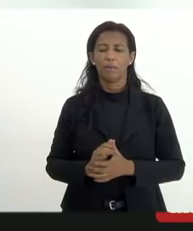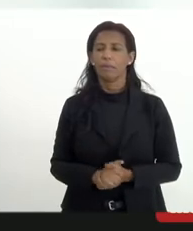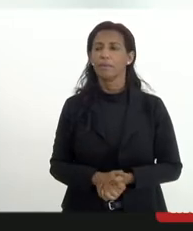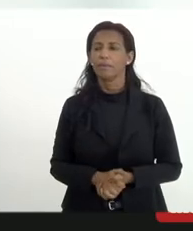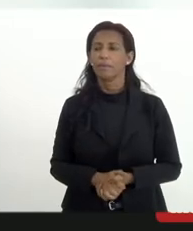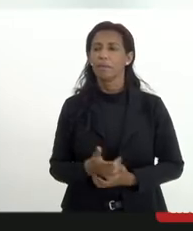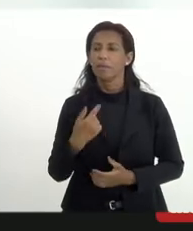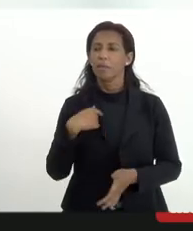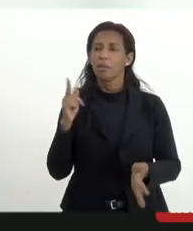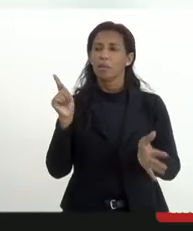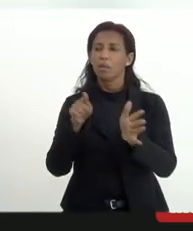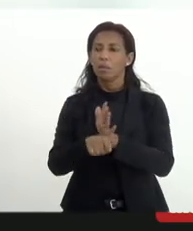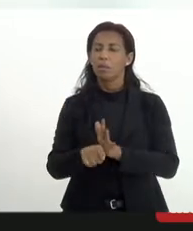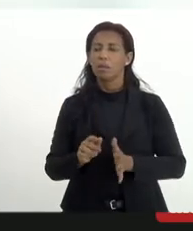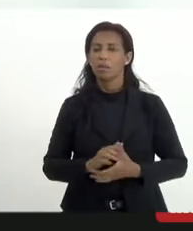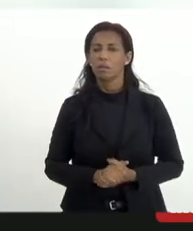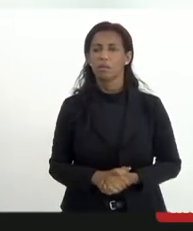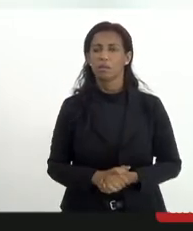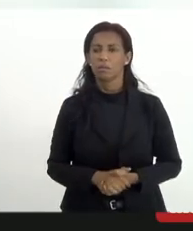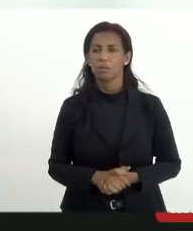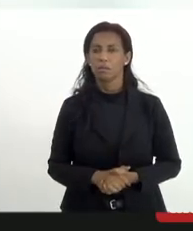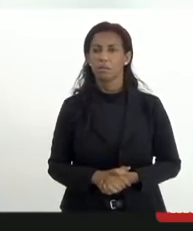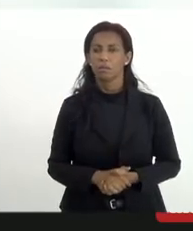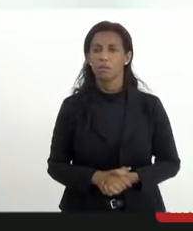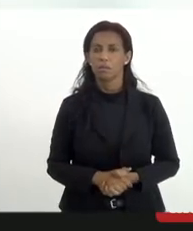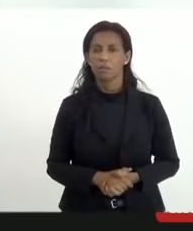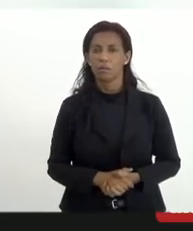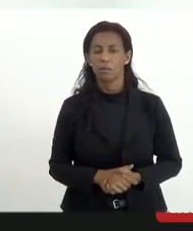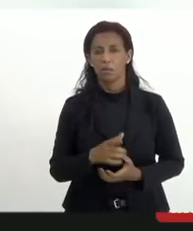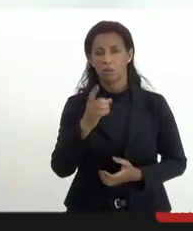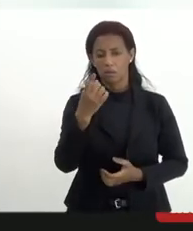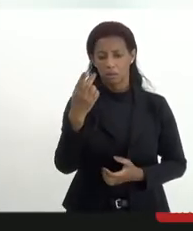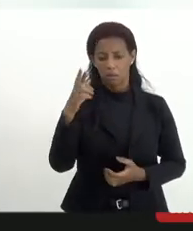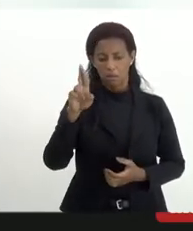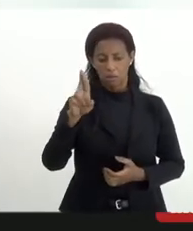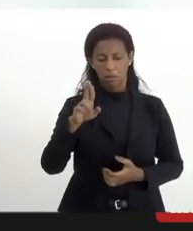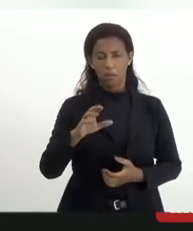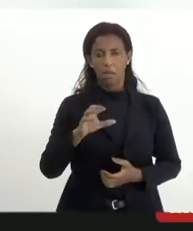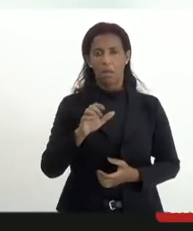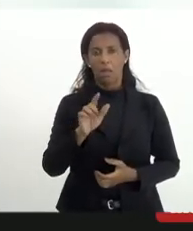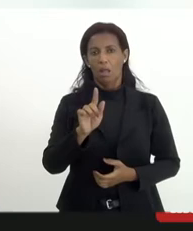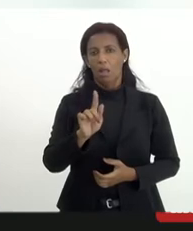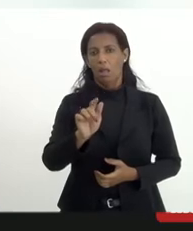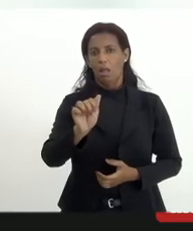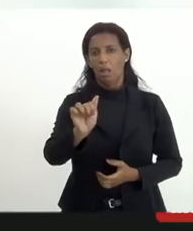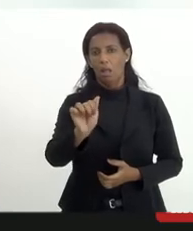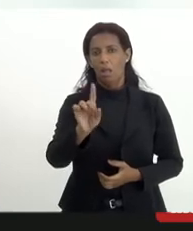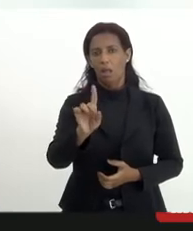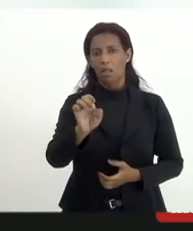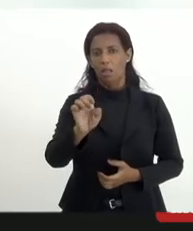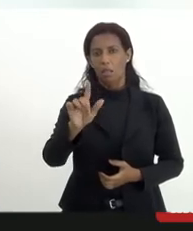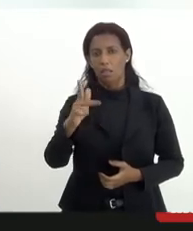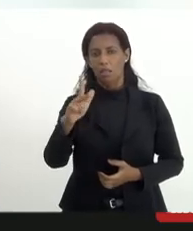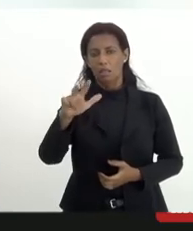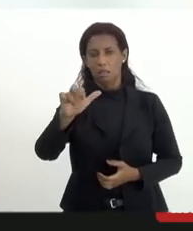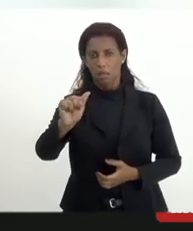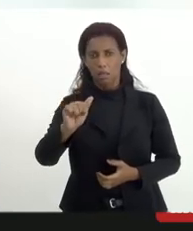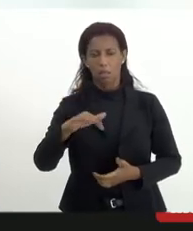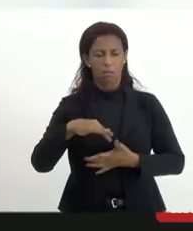Eu pergunto ao doutor Gadelha,